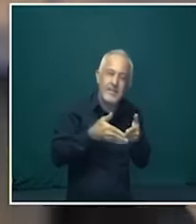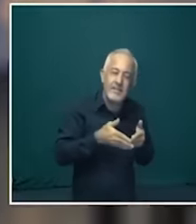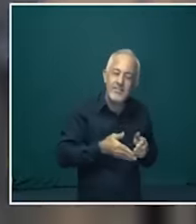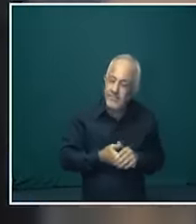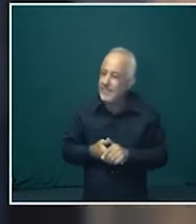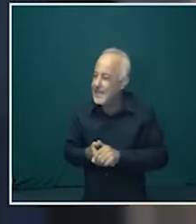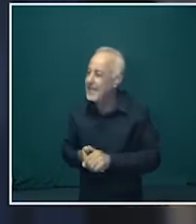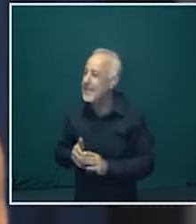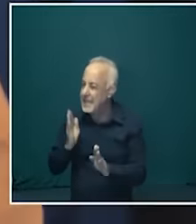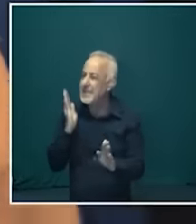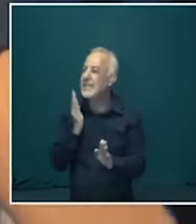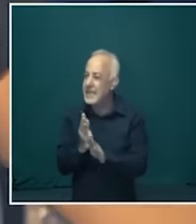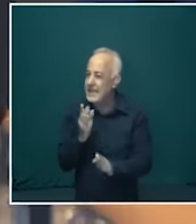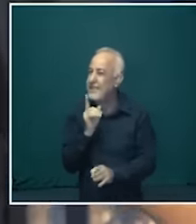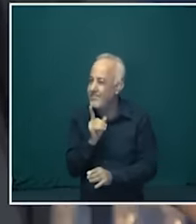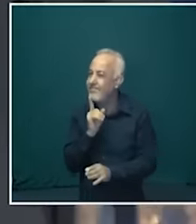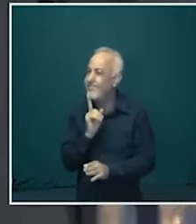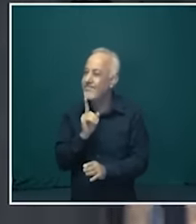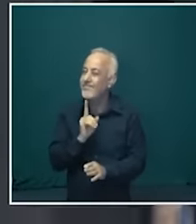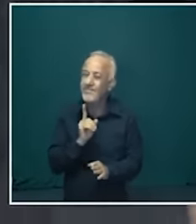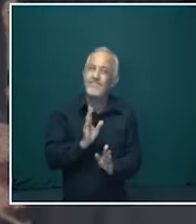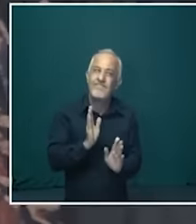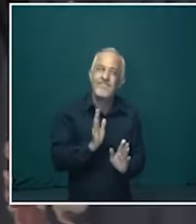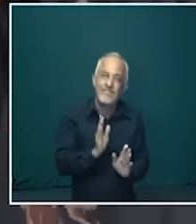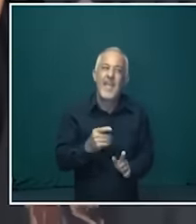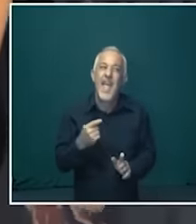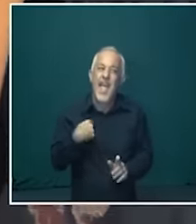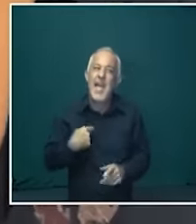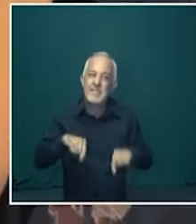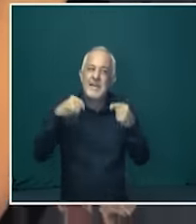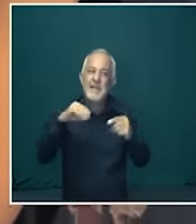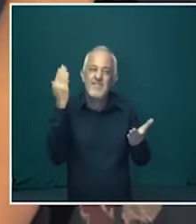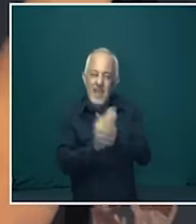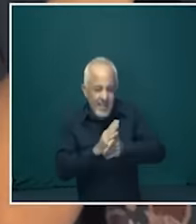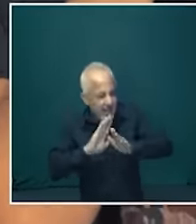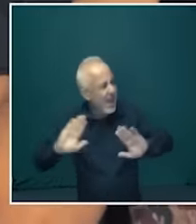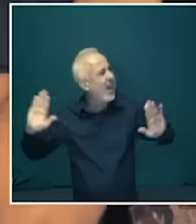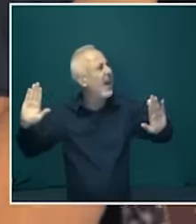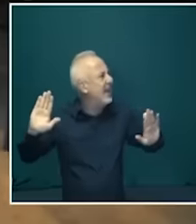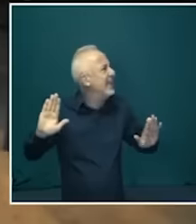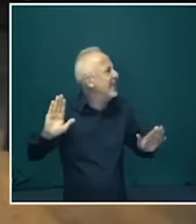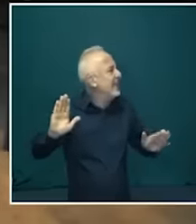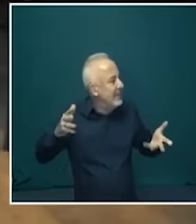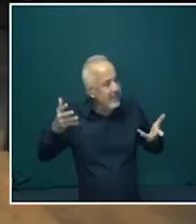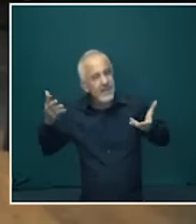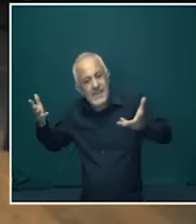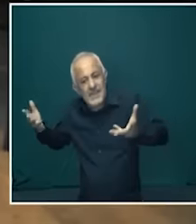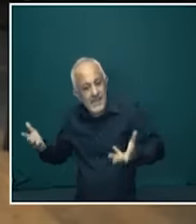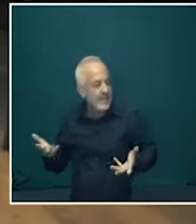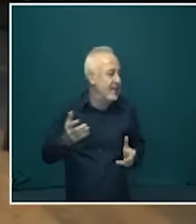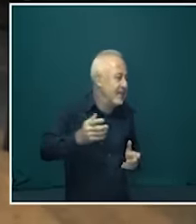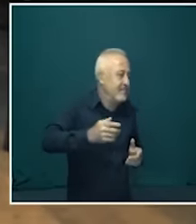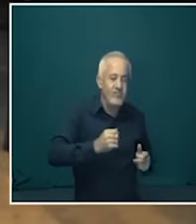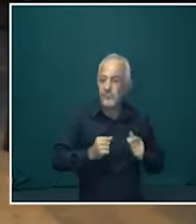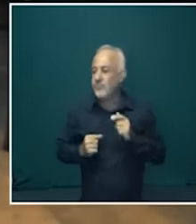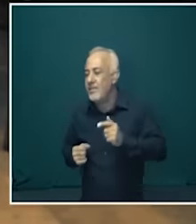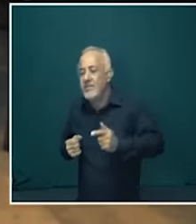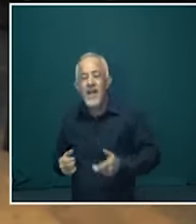Mas é que eu descobri que você tava lá, me obrigando a terminar. Ah,